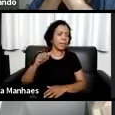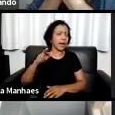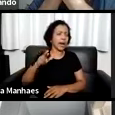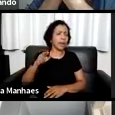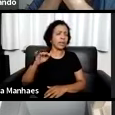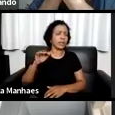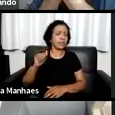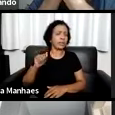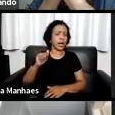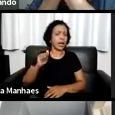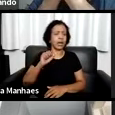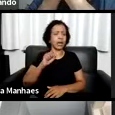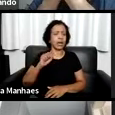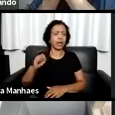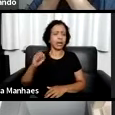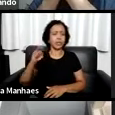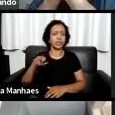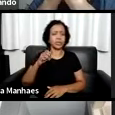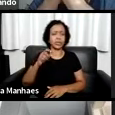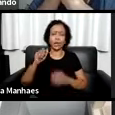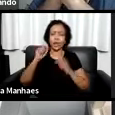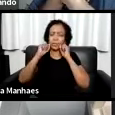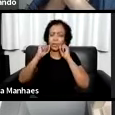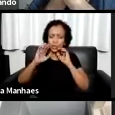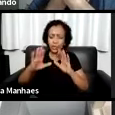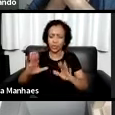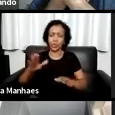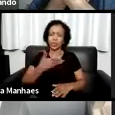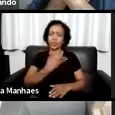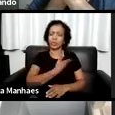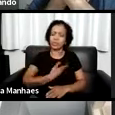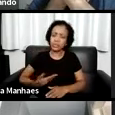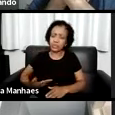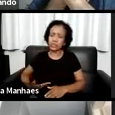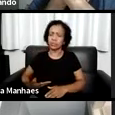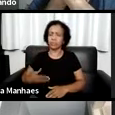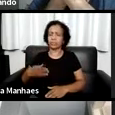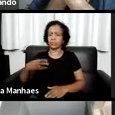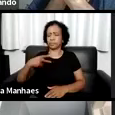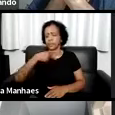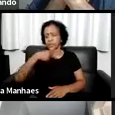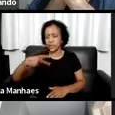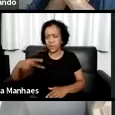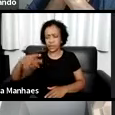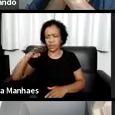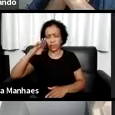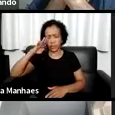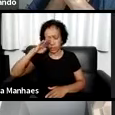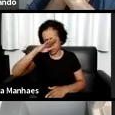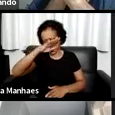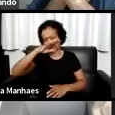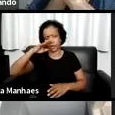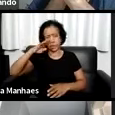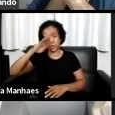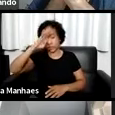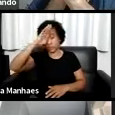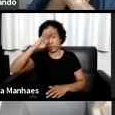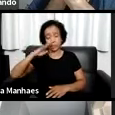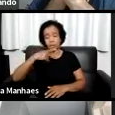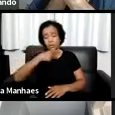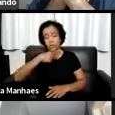sabedoria aos governantes da nossa nação. Abençoa o Senhor Deus, o presidente da República. Abençoa